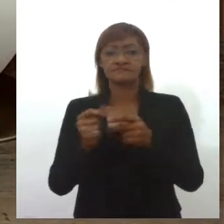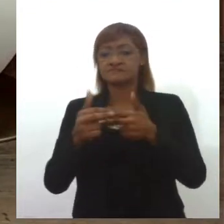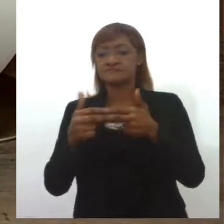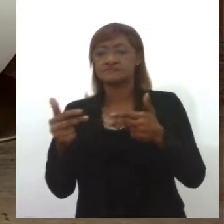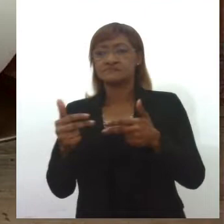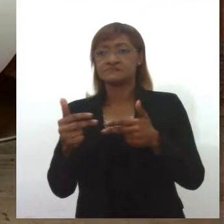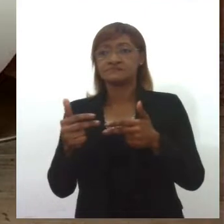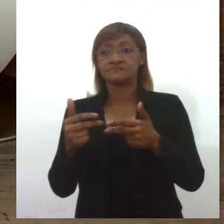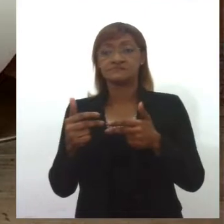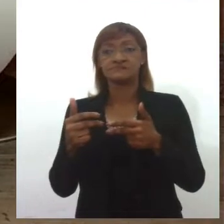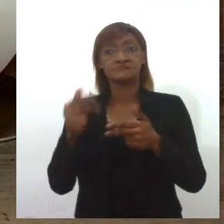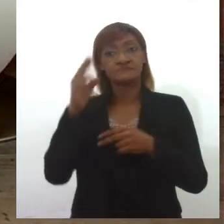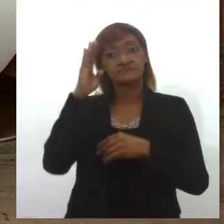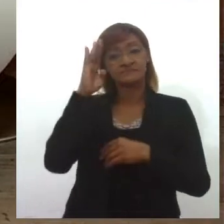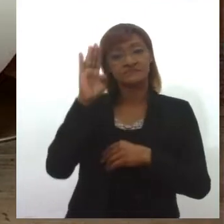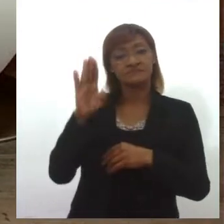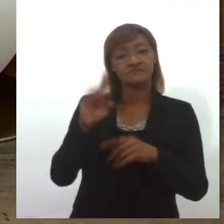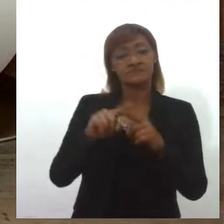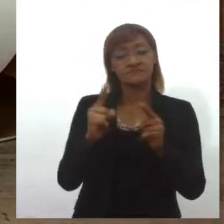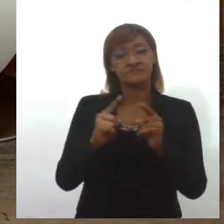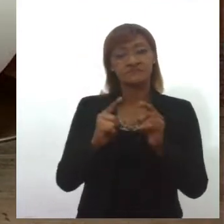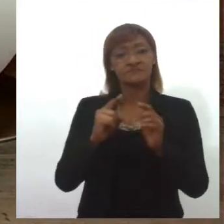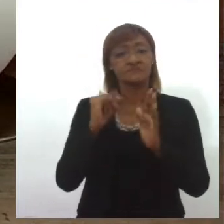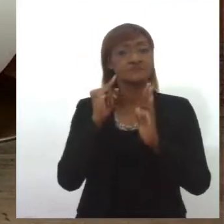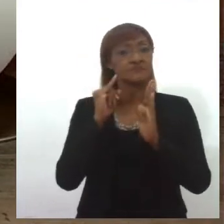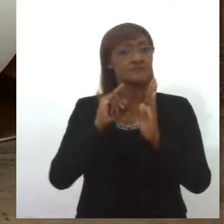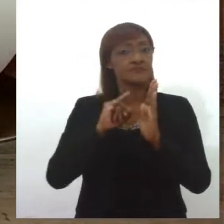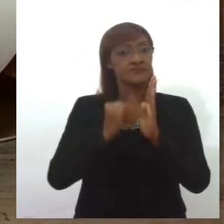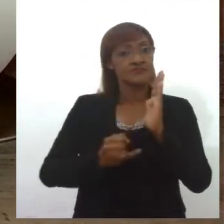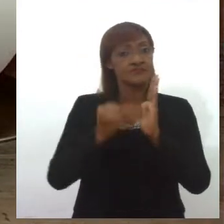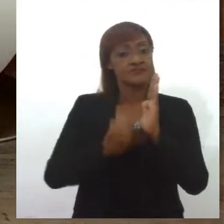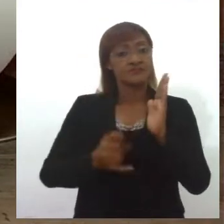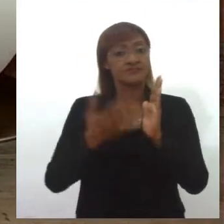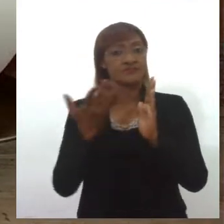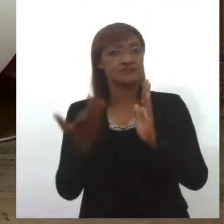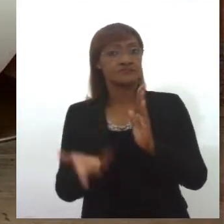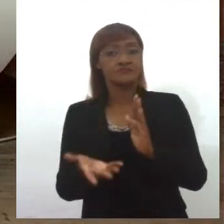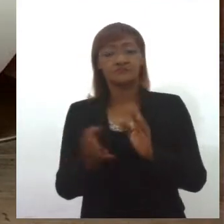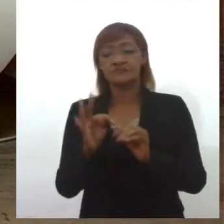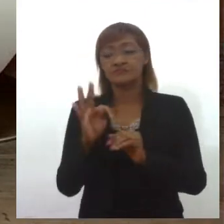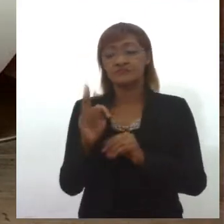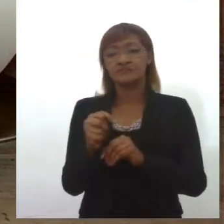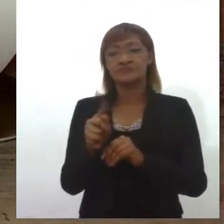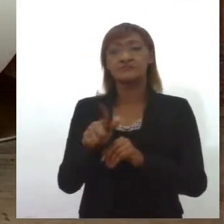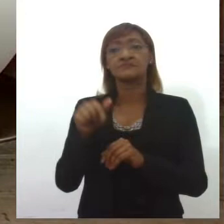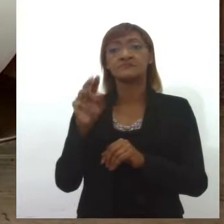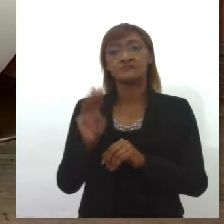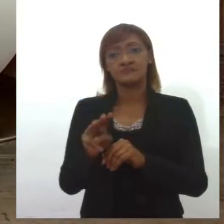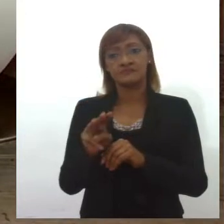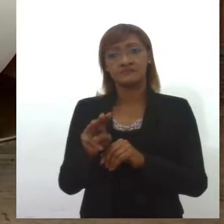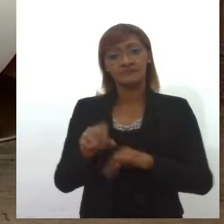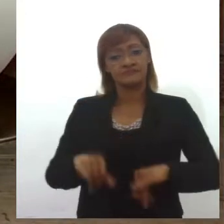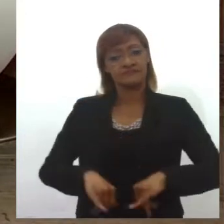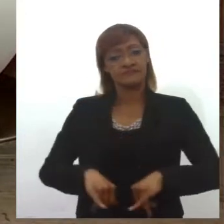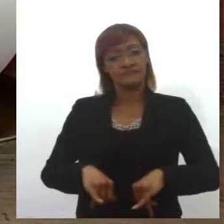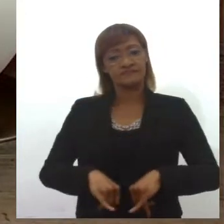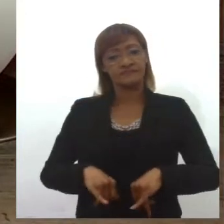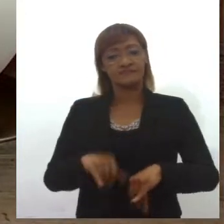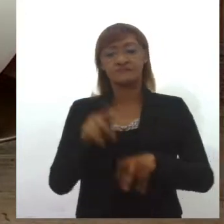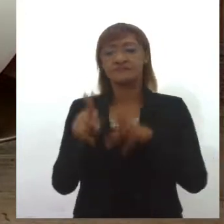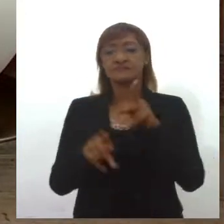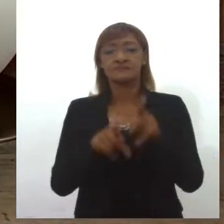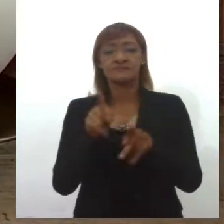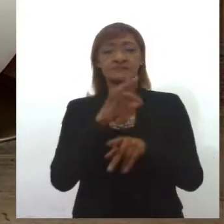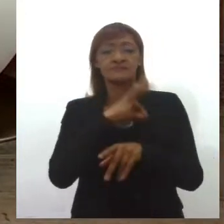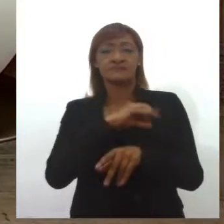dos impostos, os juros, tudo isso, quem acaba absorvendo? As pessoas de menor renda. E corrói